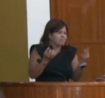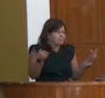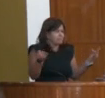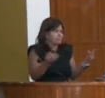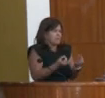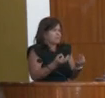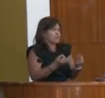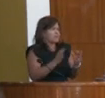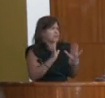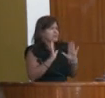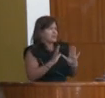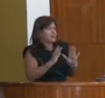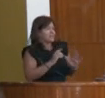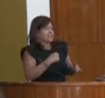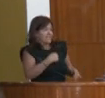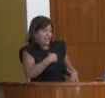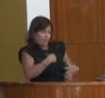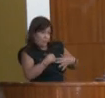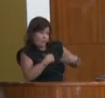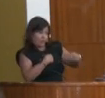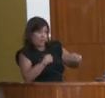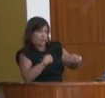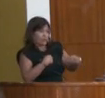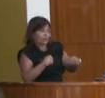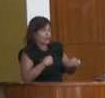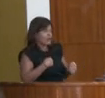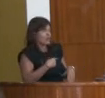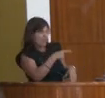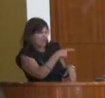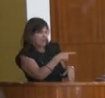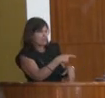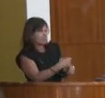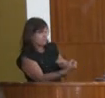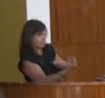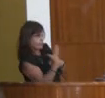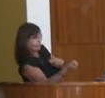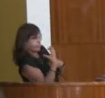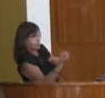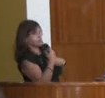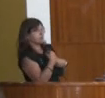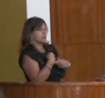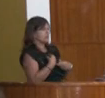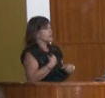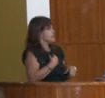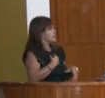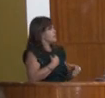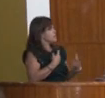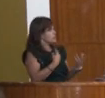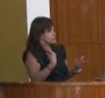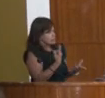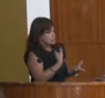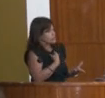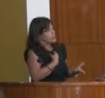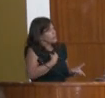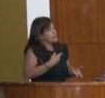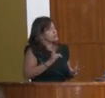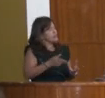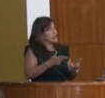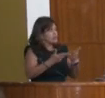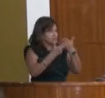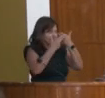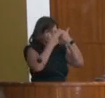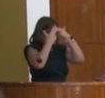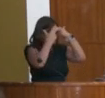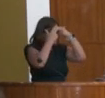mal criado, é aquele que eu tenho que chamar mais vezes o nome. Então, para a gente, acaba que fica mais marcado, assim, os exemplos